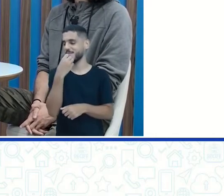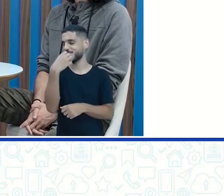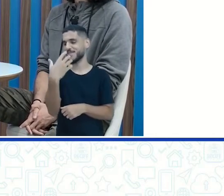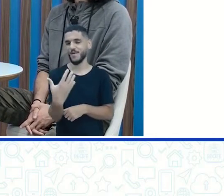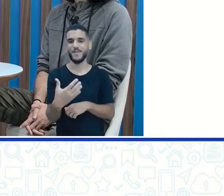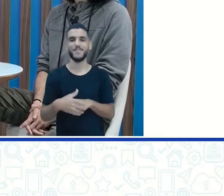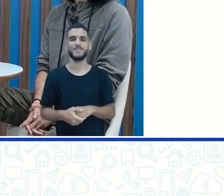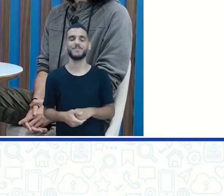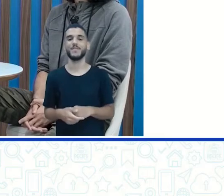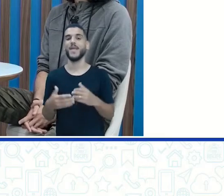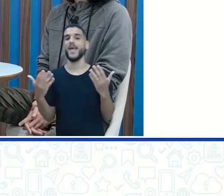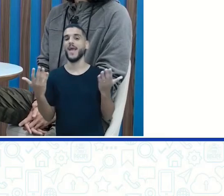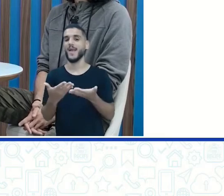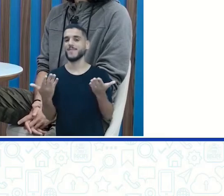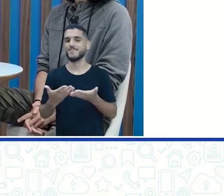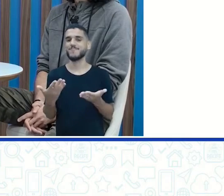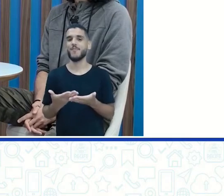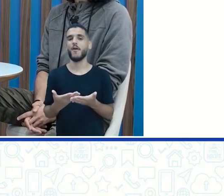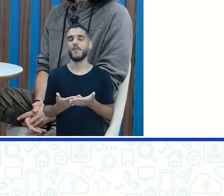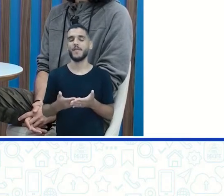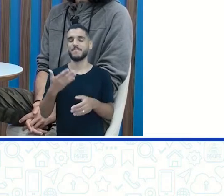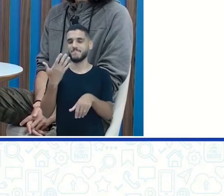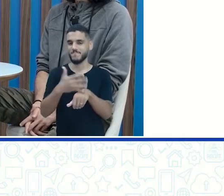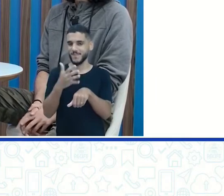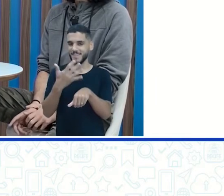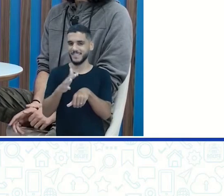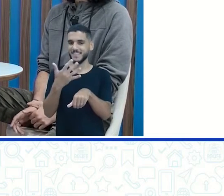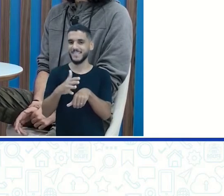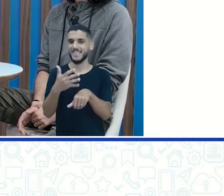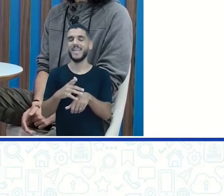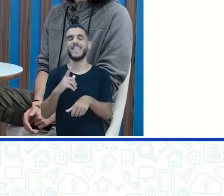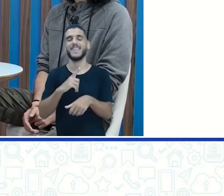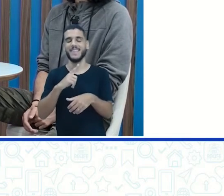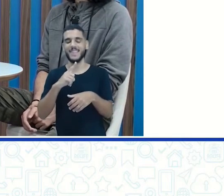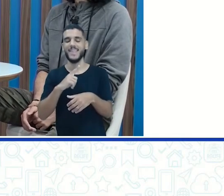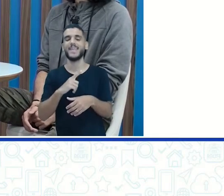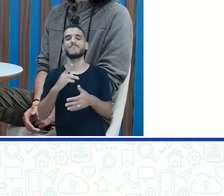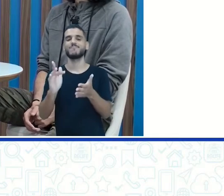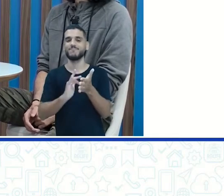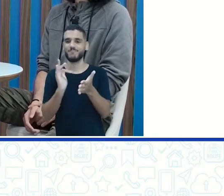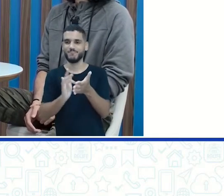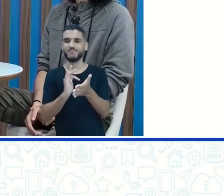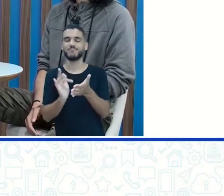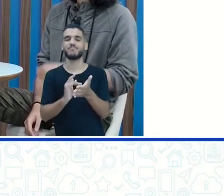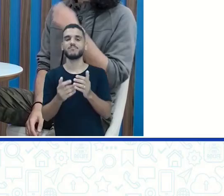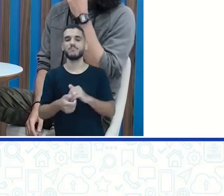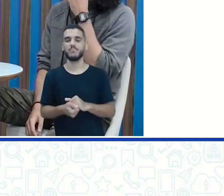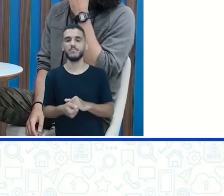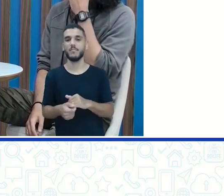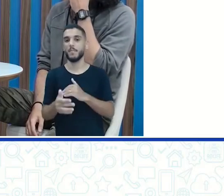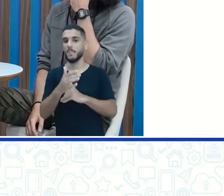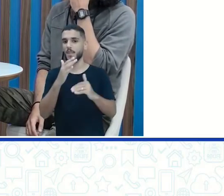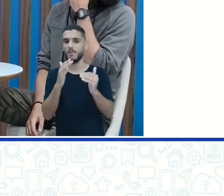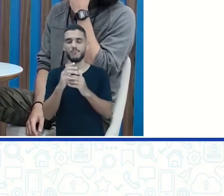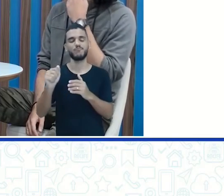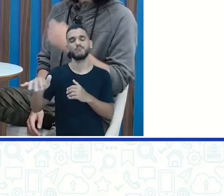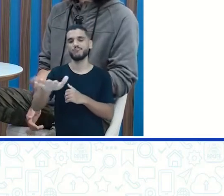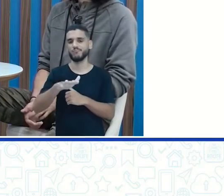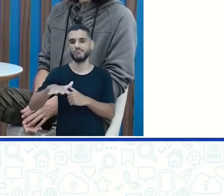Então, vamos explorar essa ferramenta que a gente tem, que é o tablet, né? É, em todas as